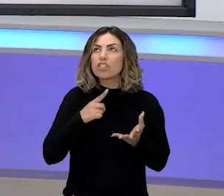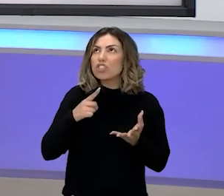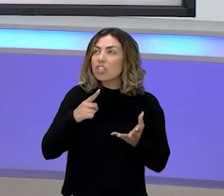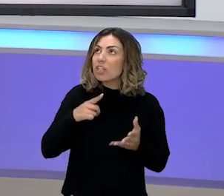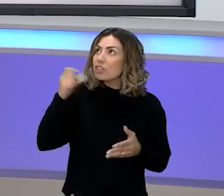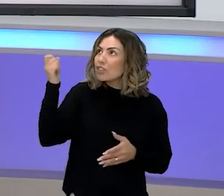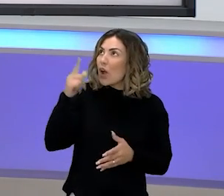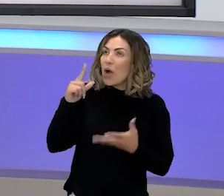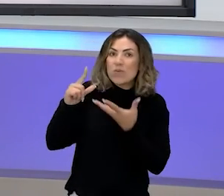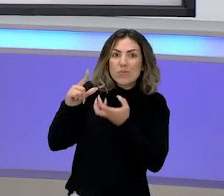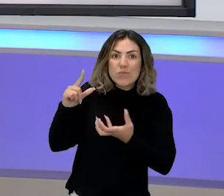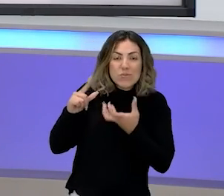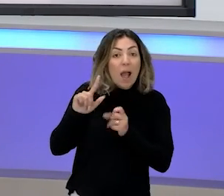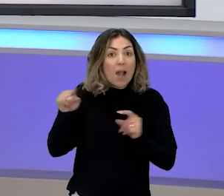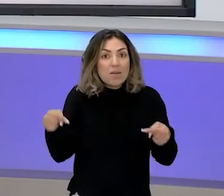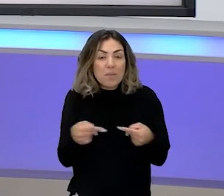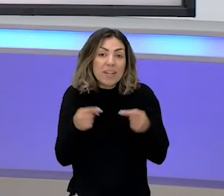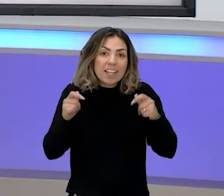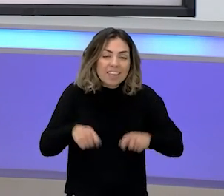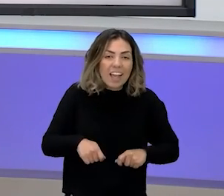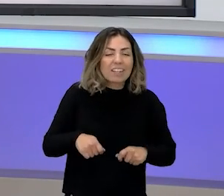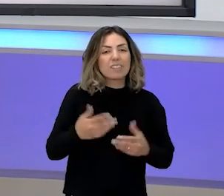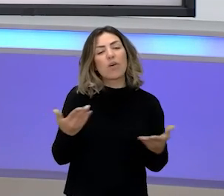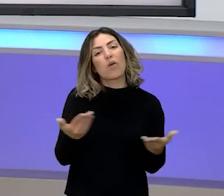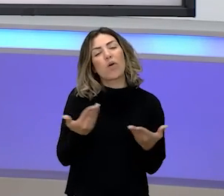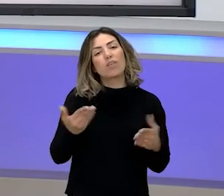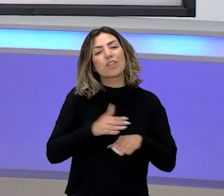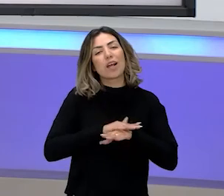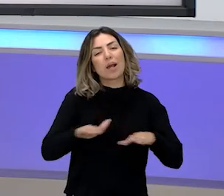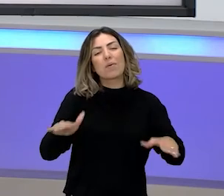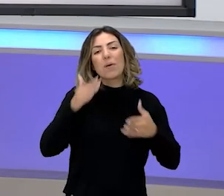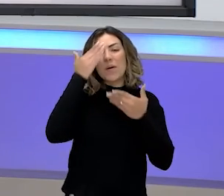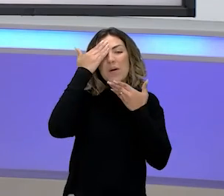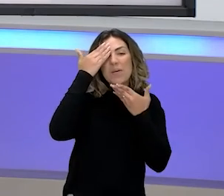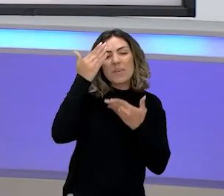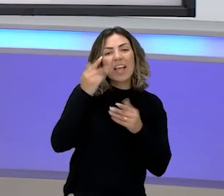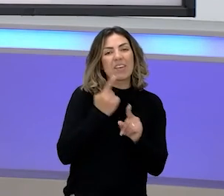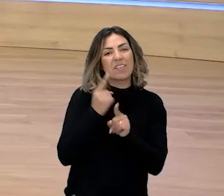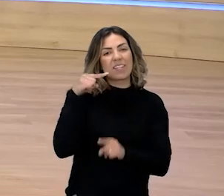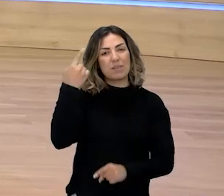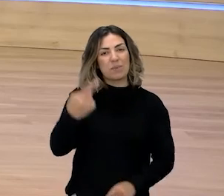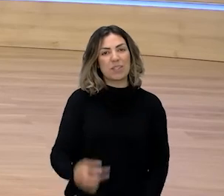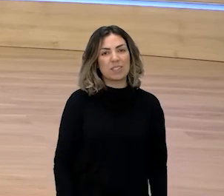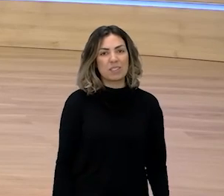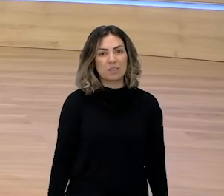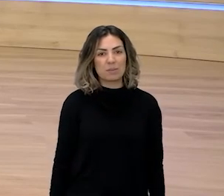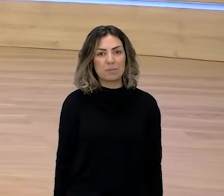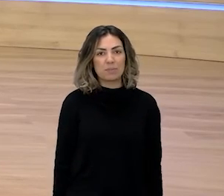favorável ao uso desse tipo de iluminação. Eu vou ficando por aqui. Muito obrigada e até a próxima.